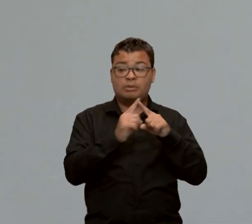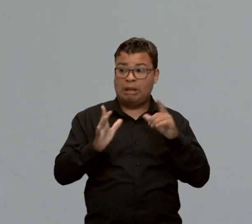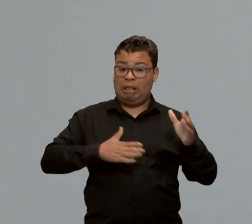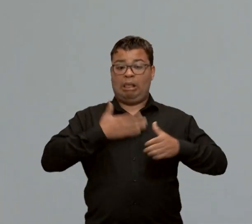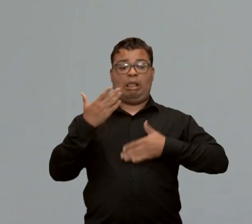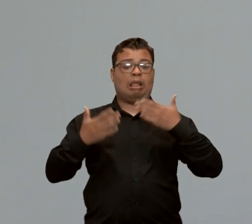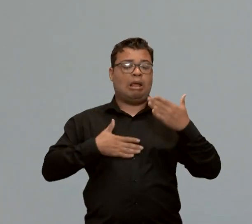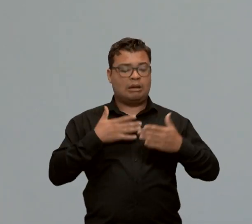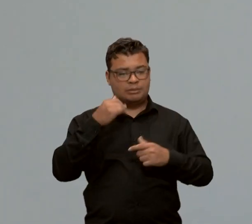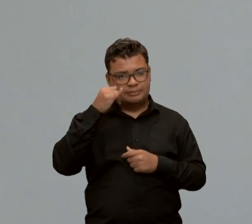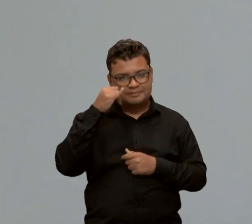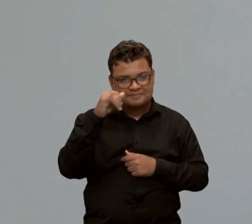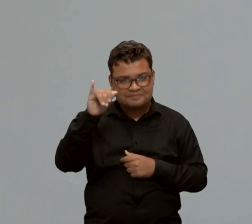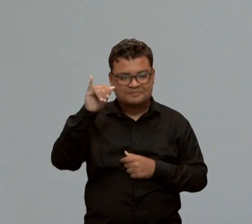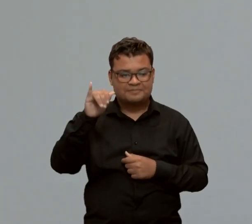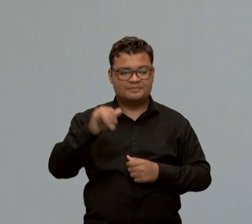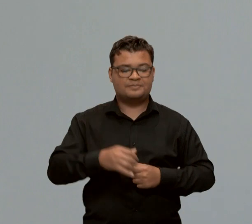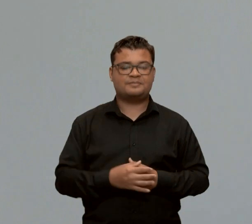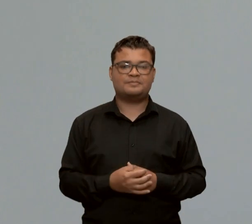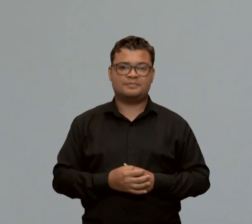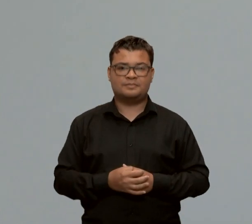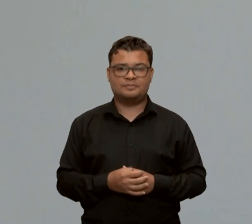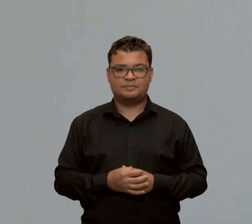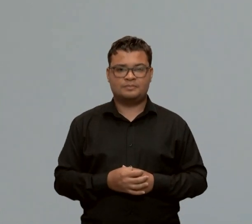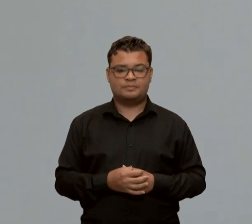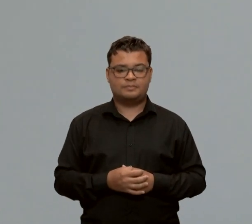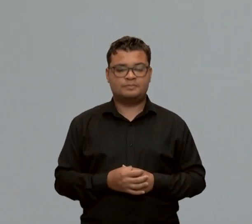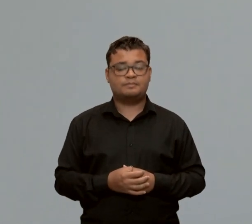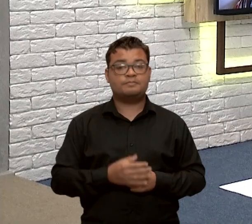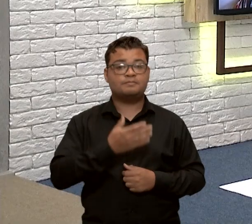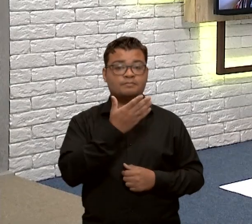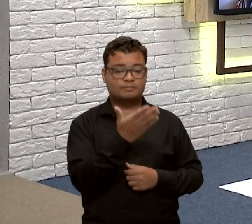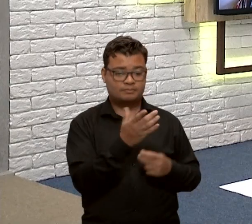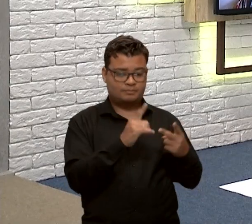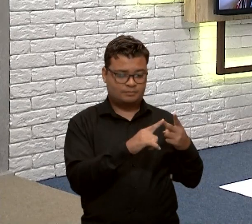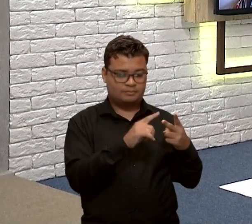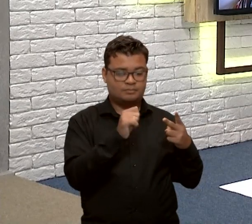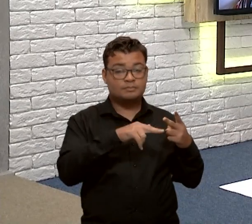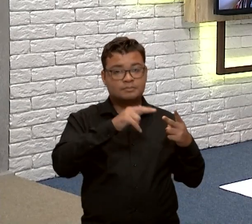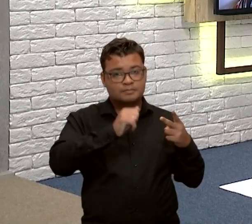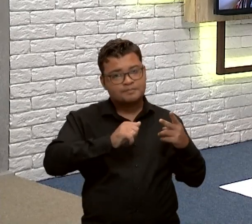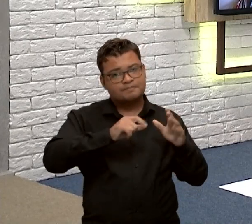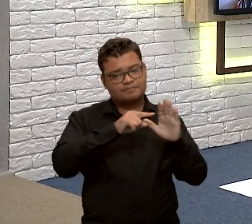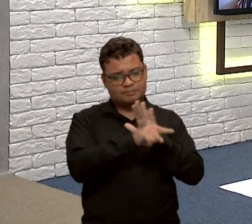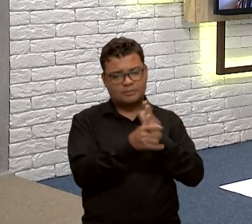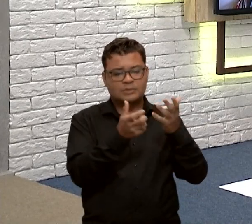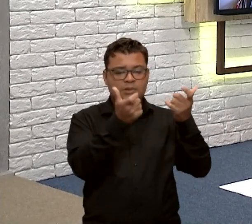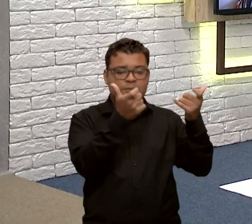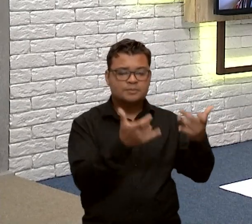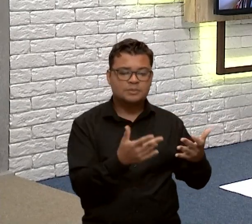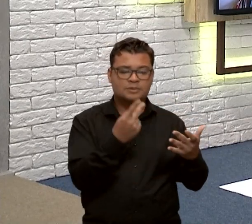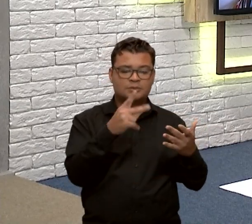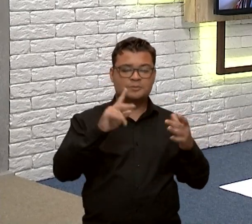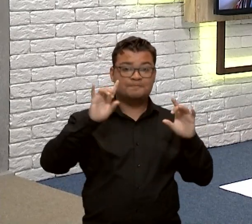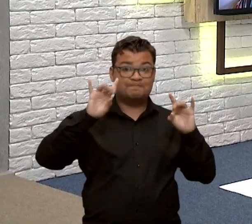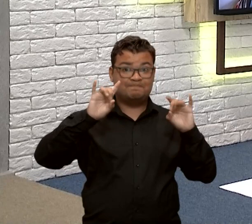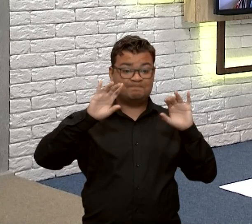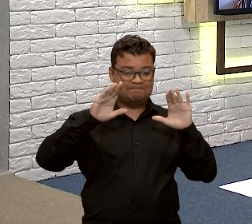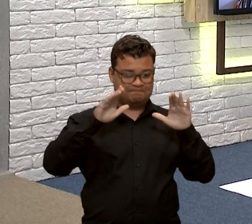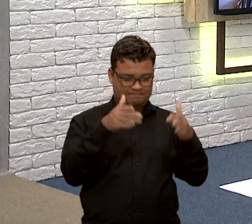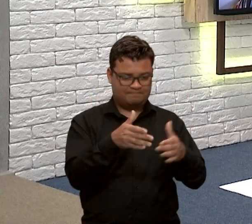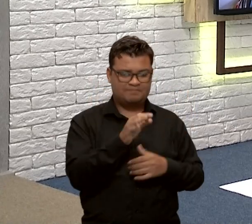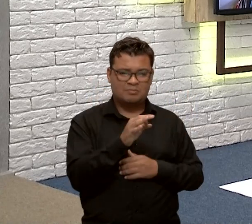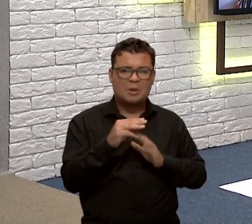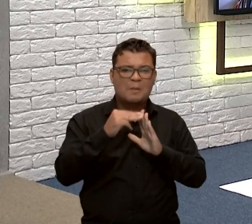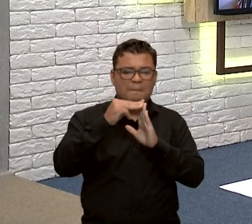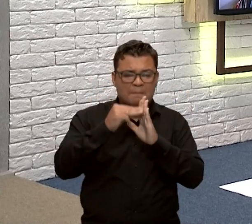de uma vez, é um impacto. Bom, Ana, queria que você falasse um pouquinho da sua especialidade, né? É um método de educação clínica